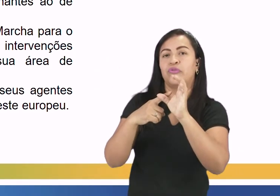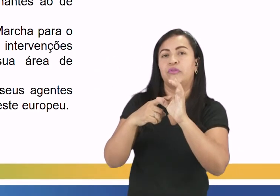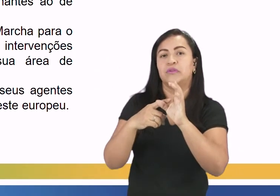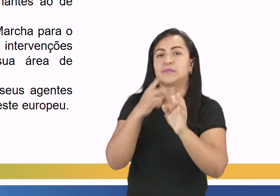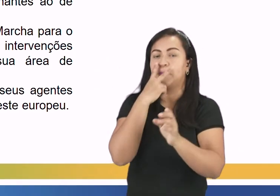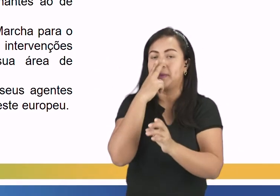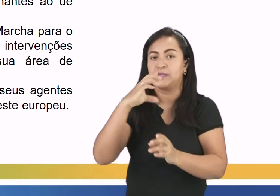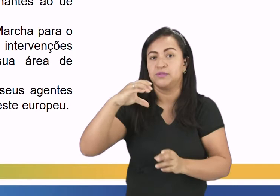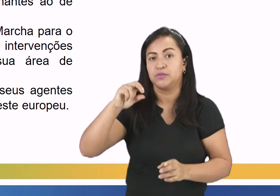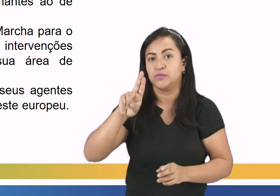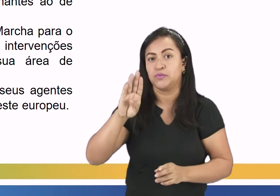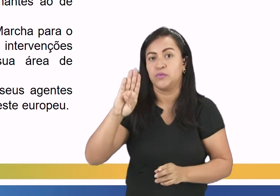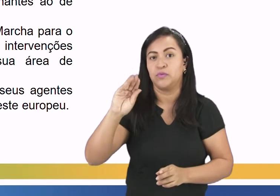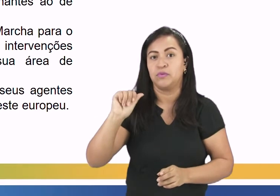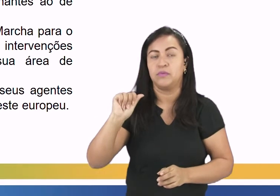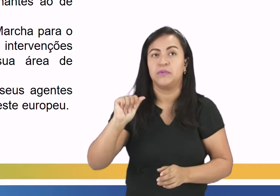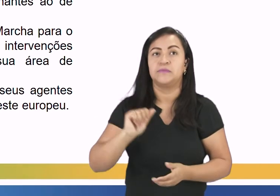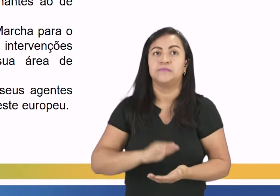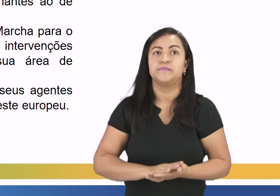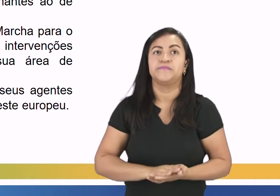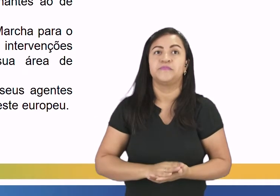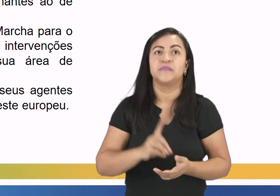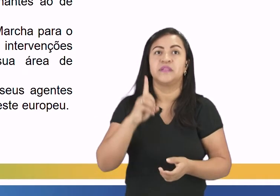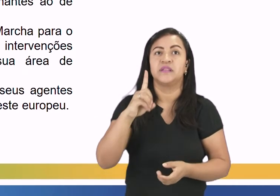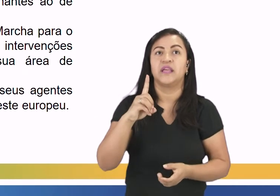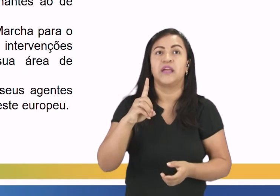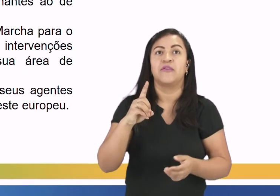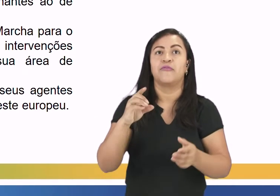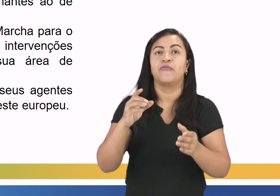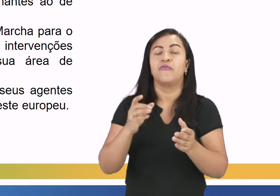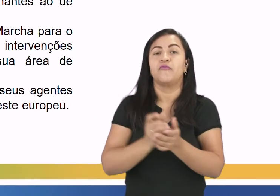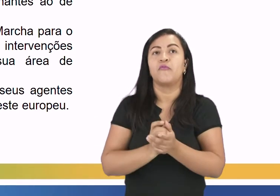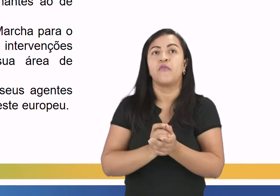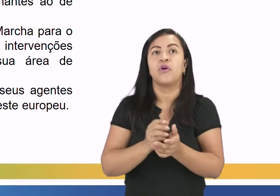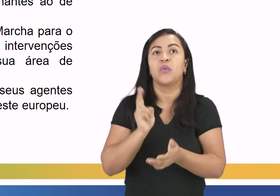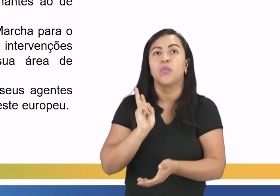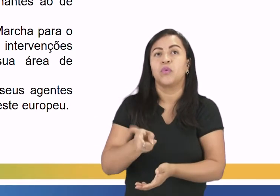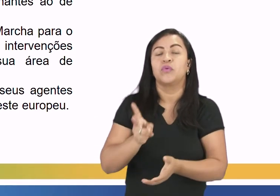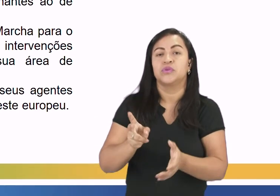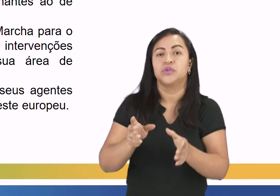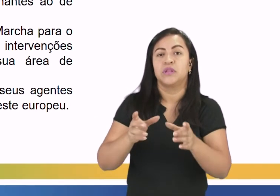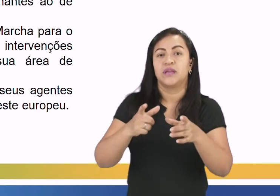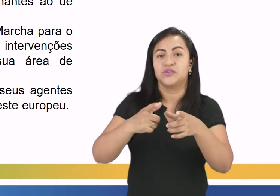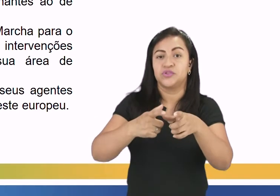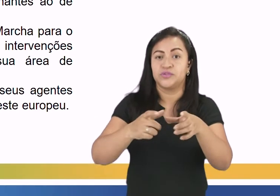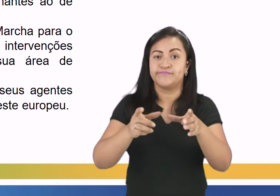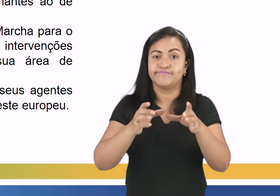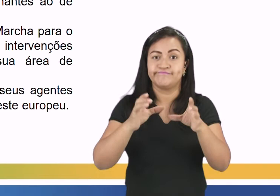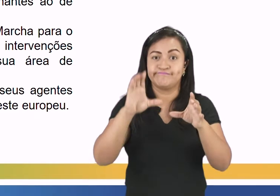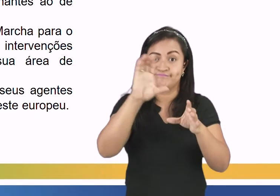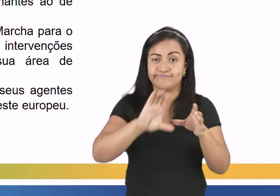foi uma continuidade do expansionismo interno, marcado